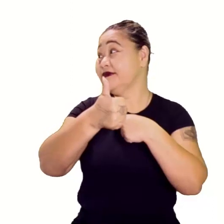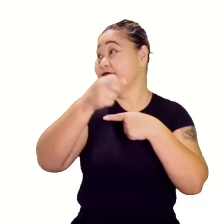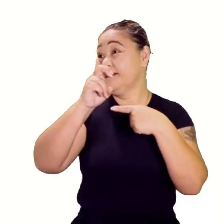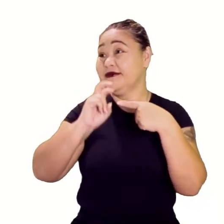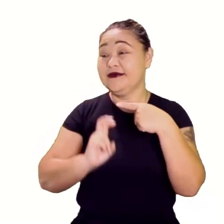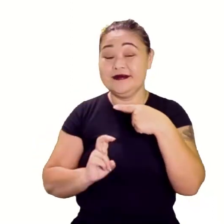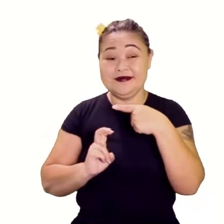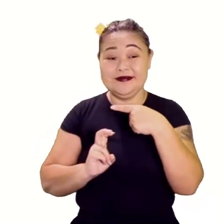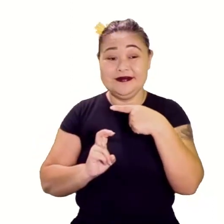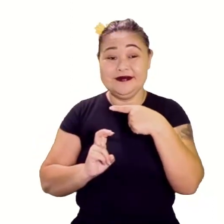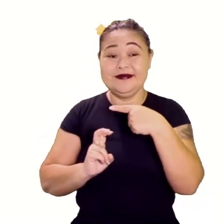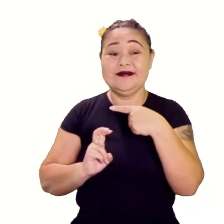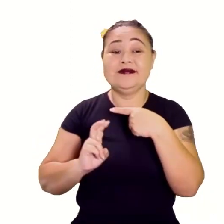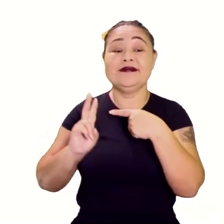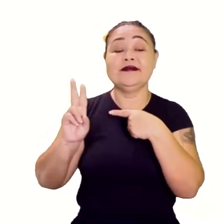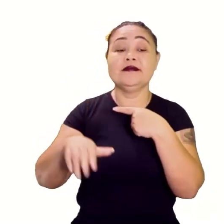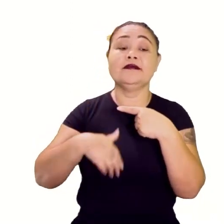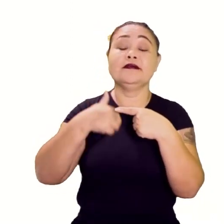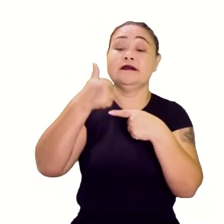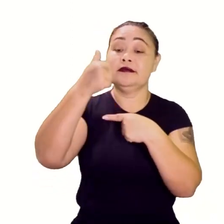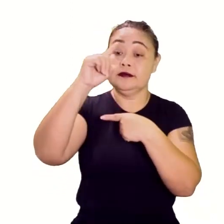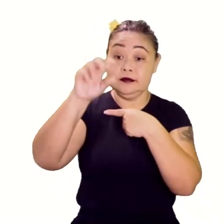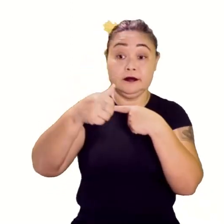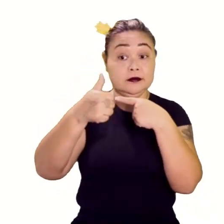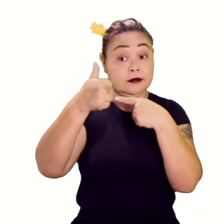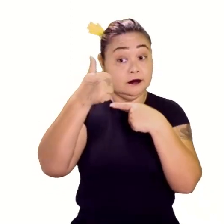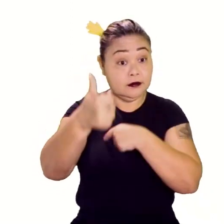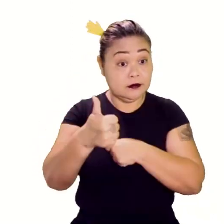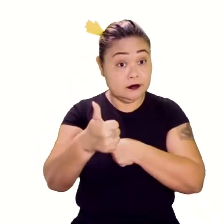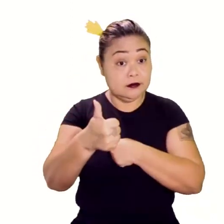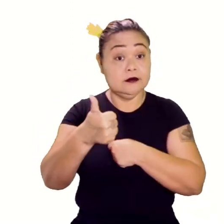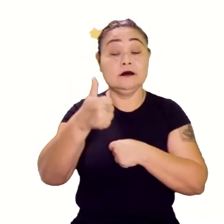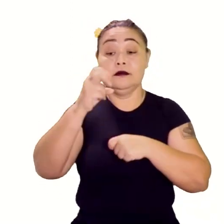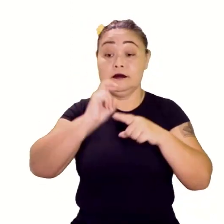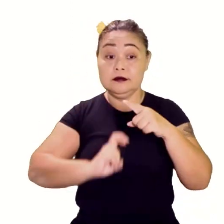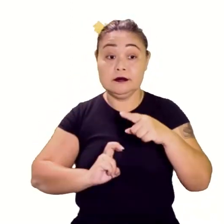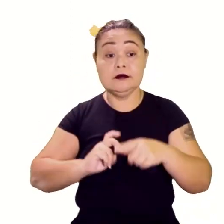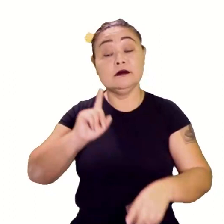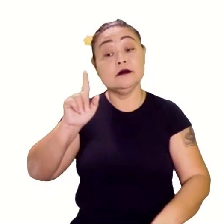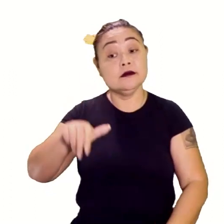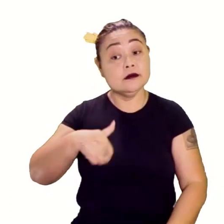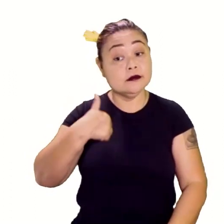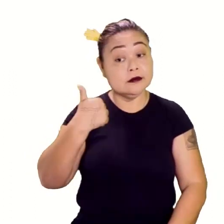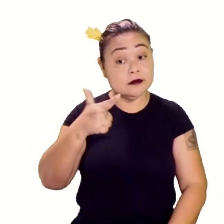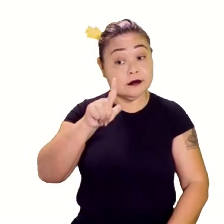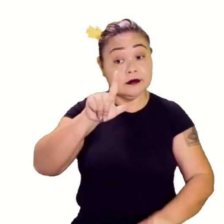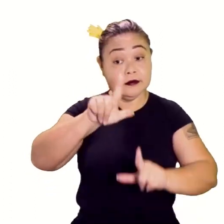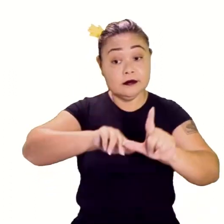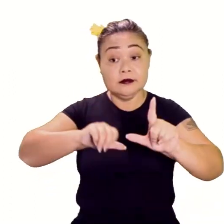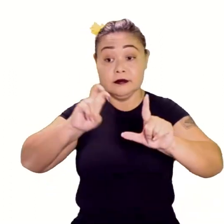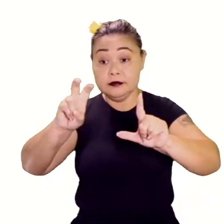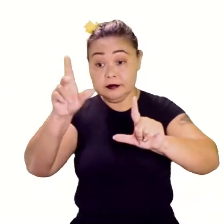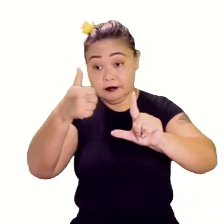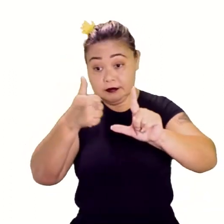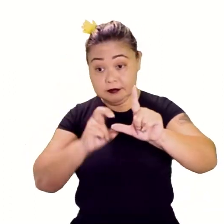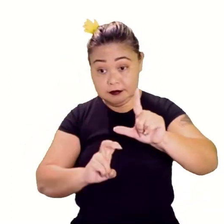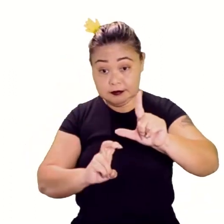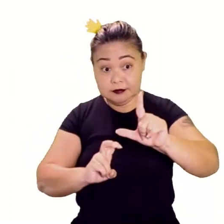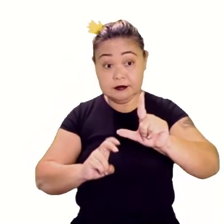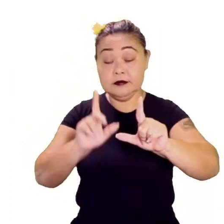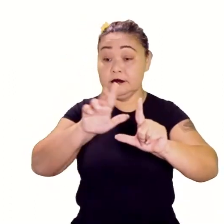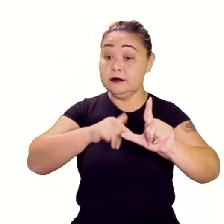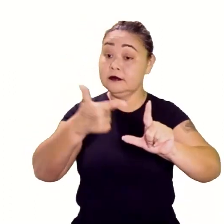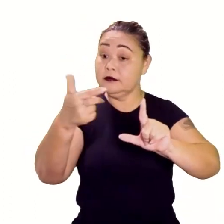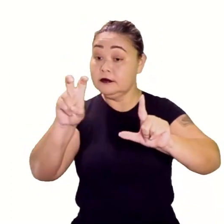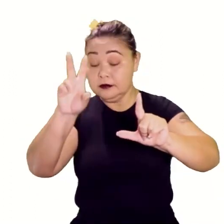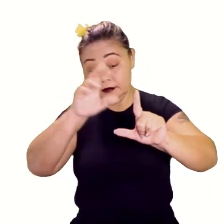de 1/5 na base 5, temos o logaritmo de 1 na base 5, logaritmo de 5 na base